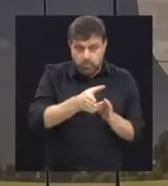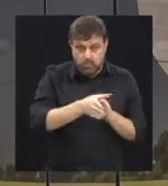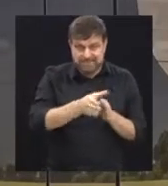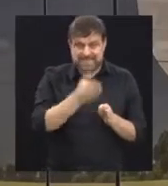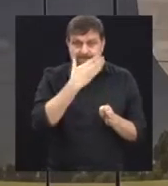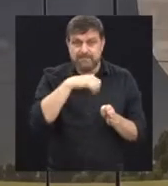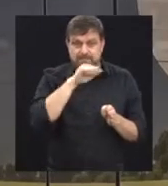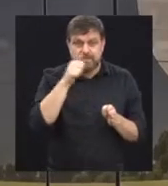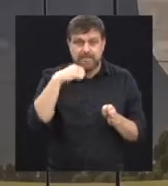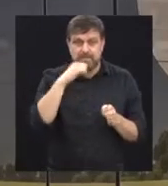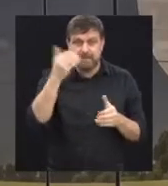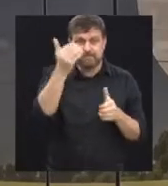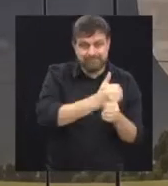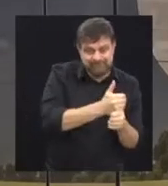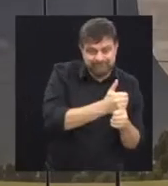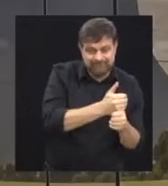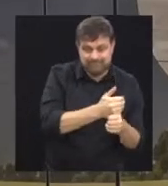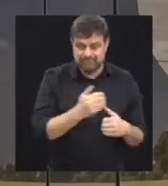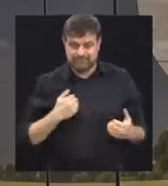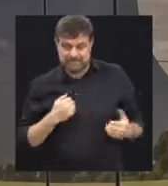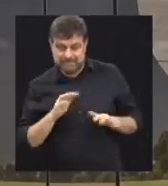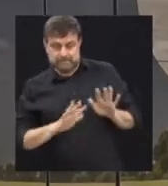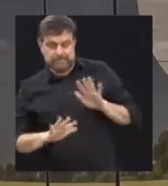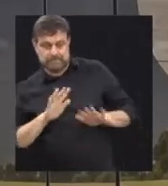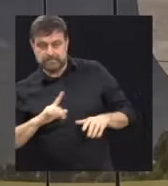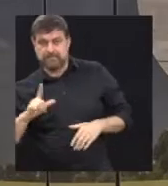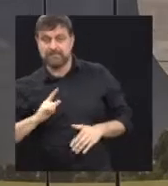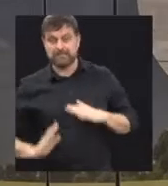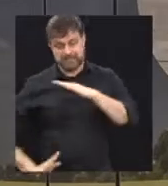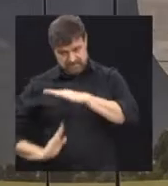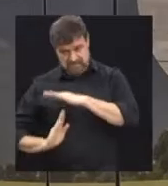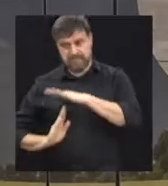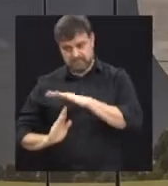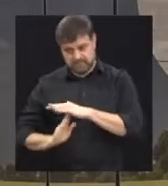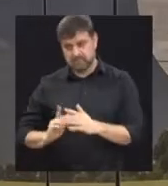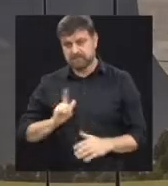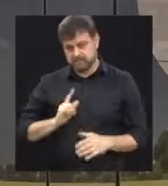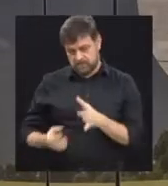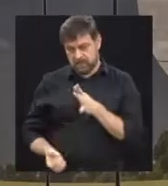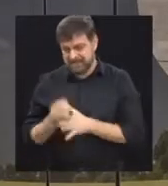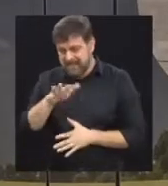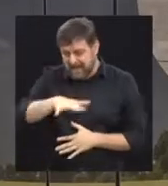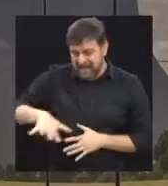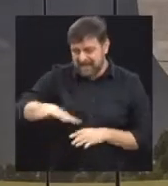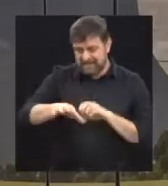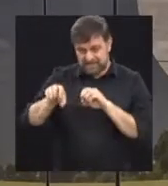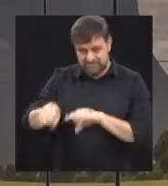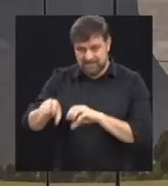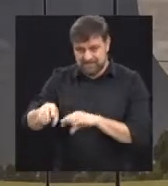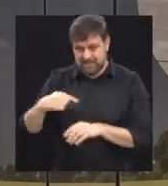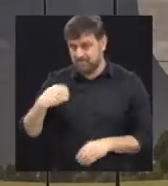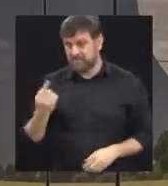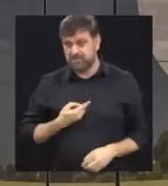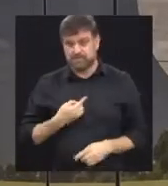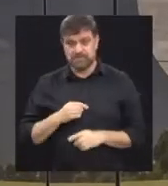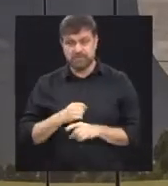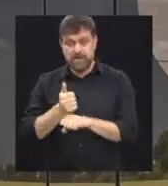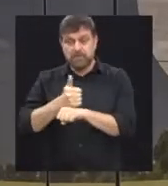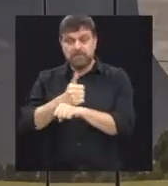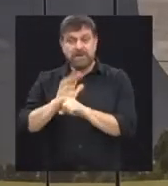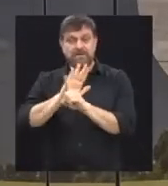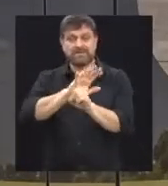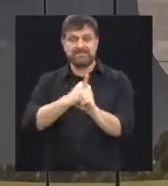não conseguimos encaminhar muito. Então, existem algumas limitações sim, como educação, nós não temos, por exemplo, assistente social,